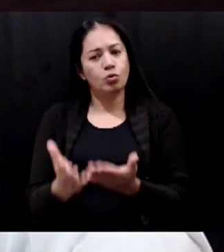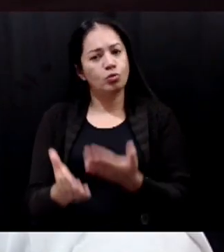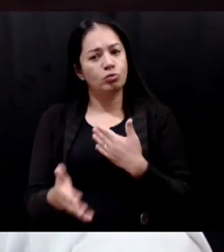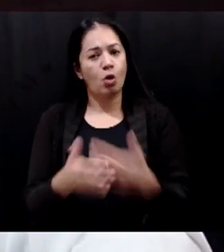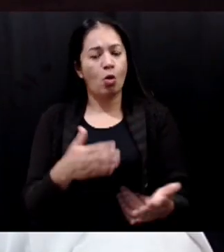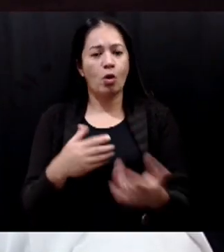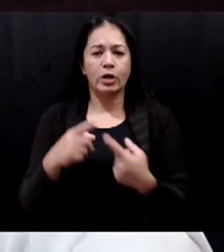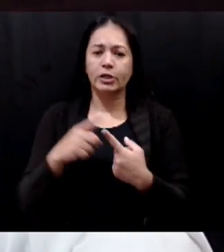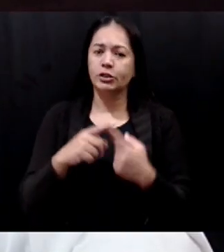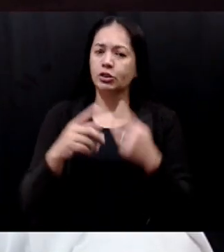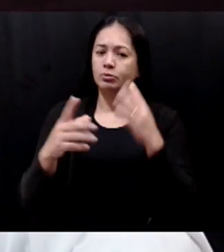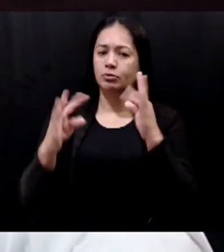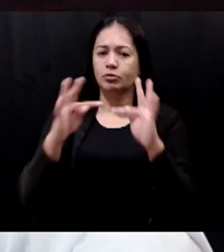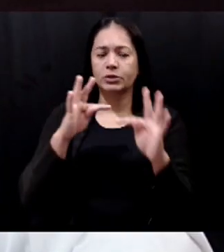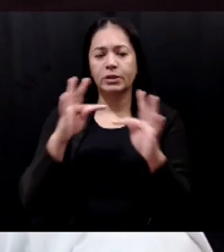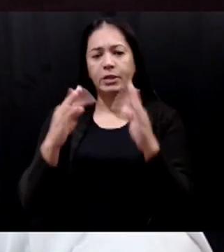né?